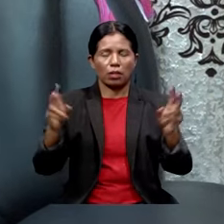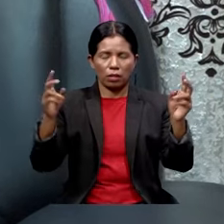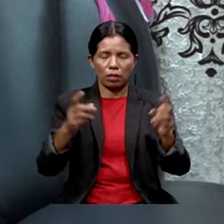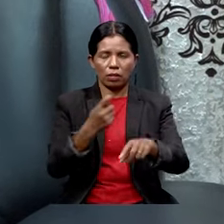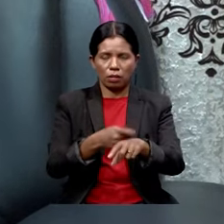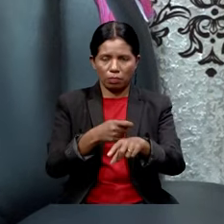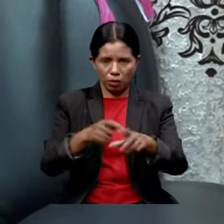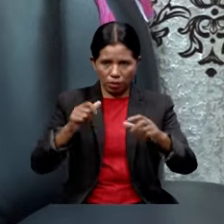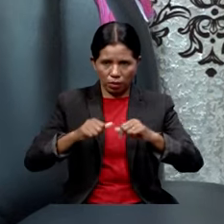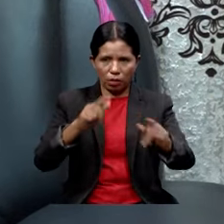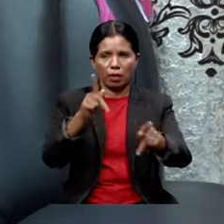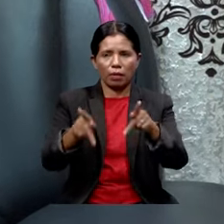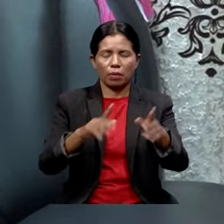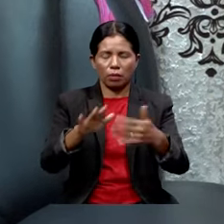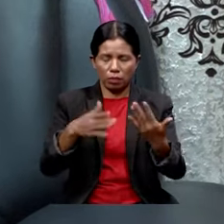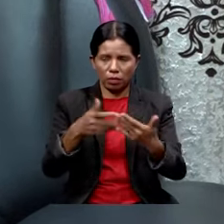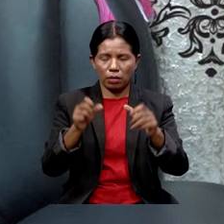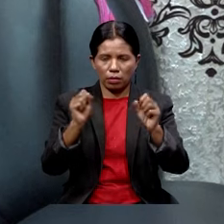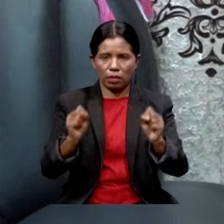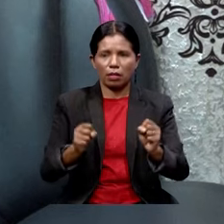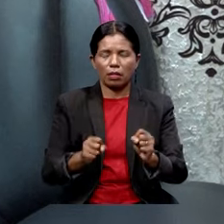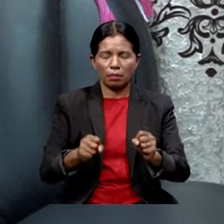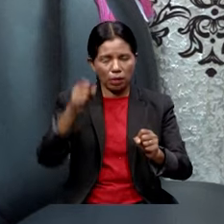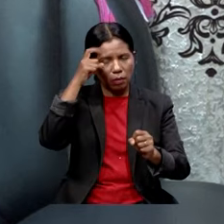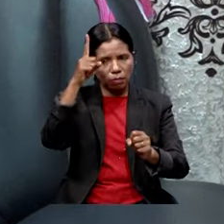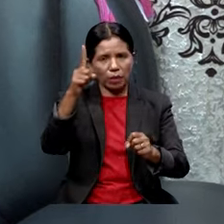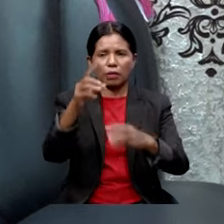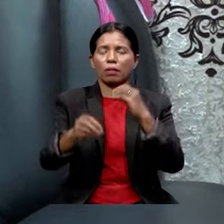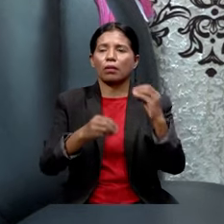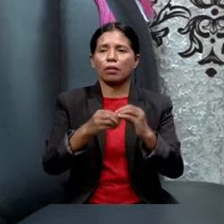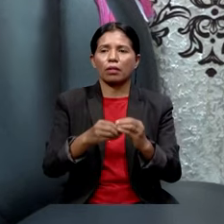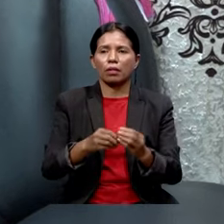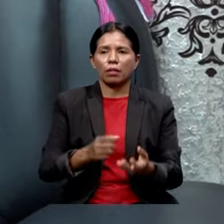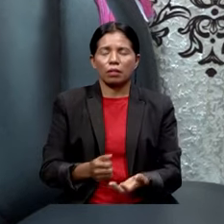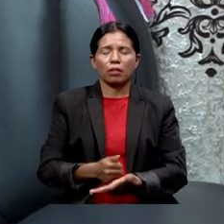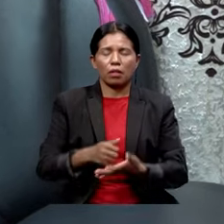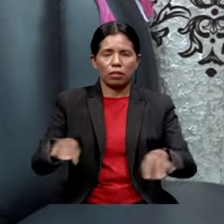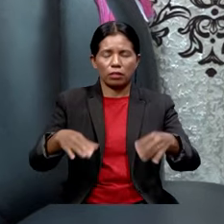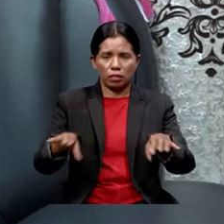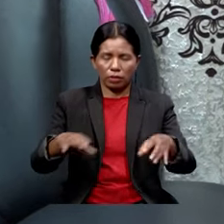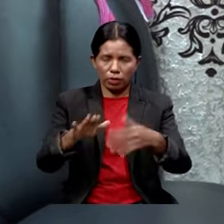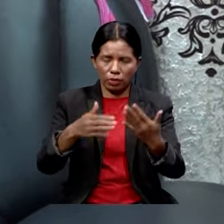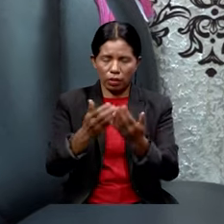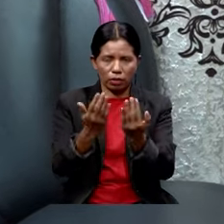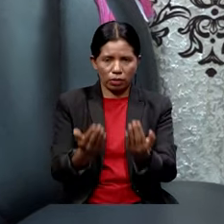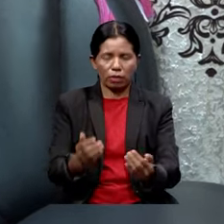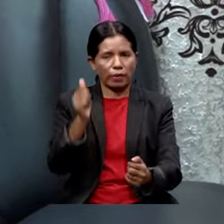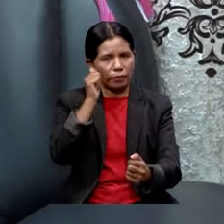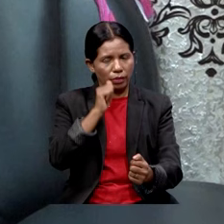maka lao comunidade bel sociedade bel comprende katak atribuição serviço siran sala mas todan feto